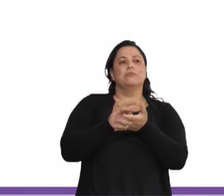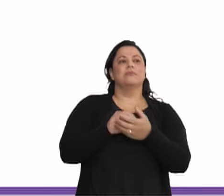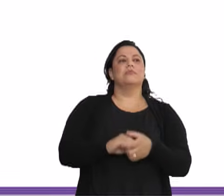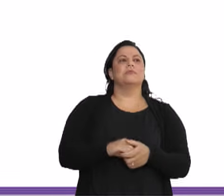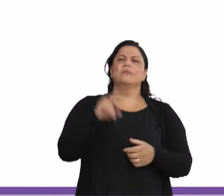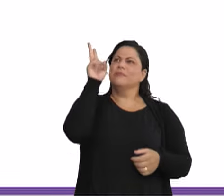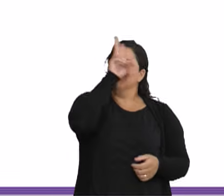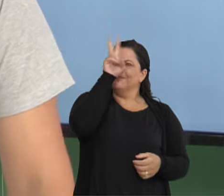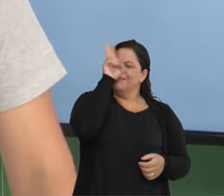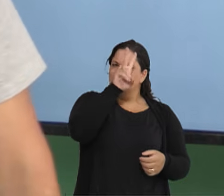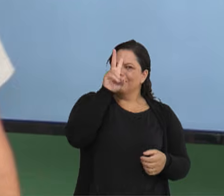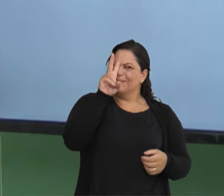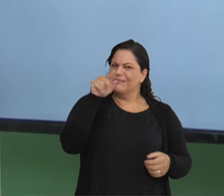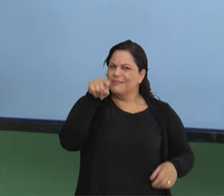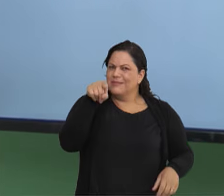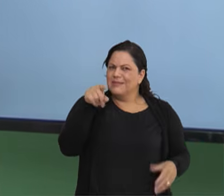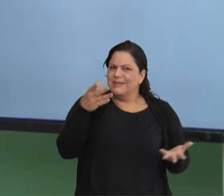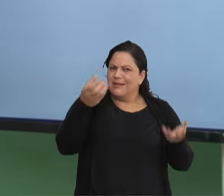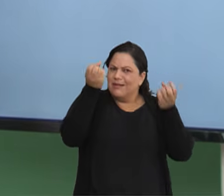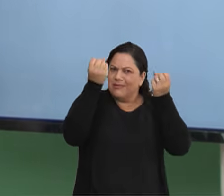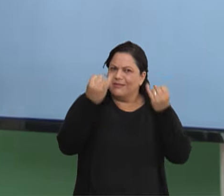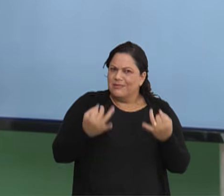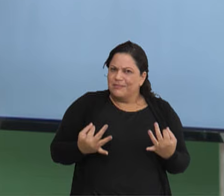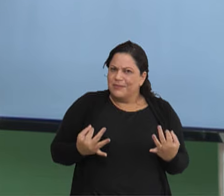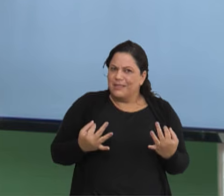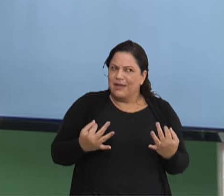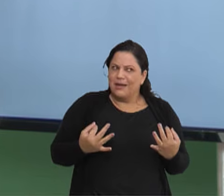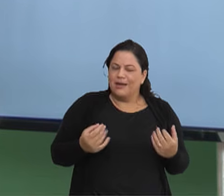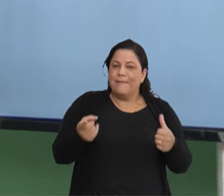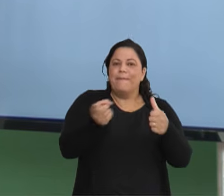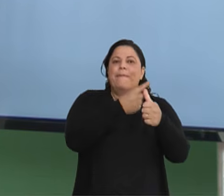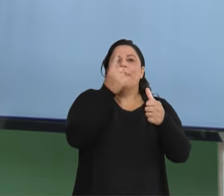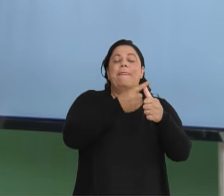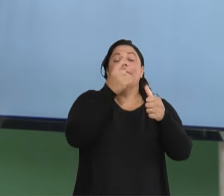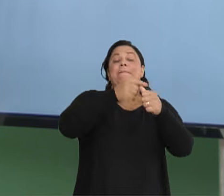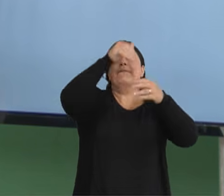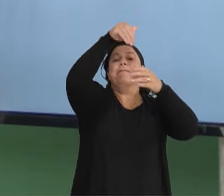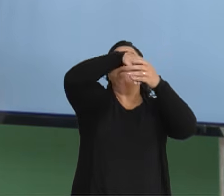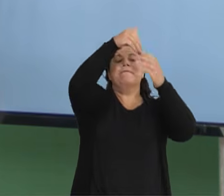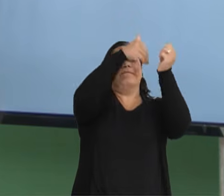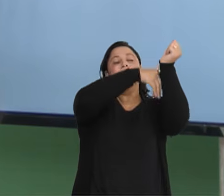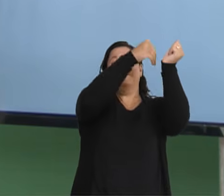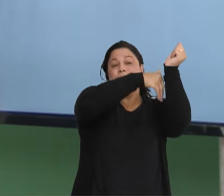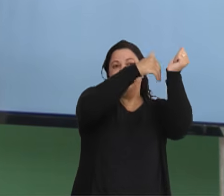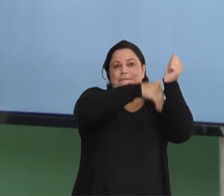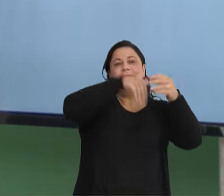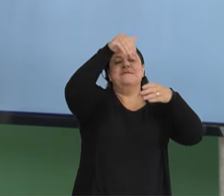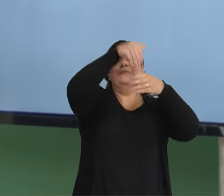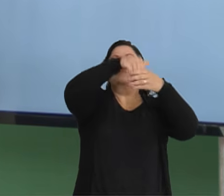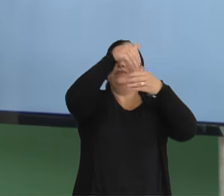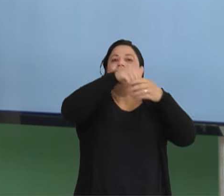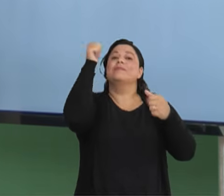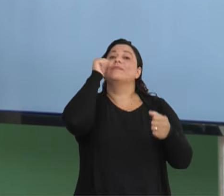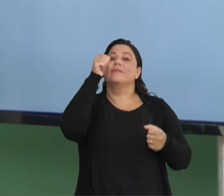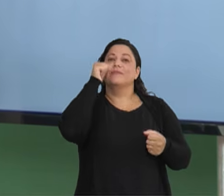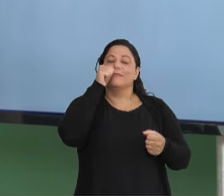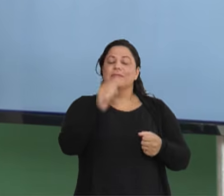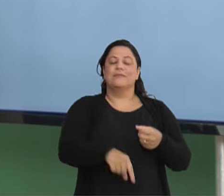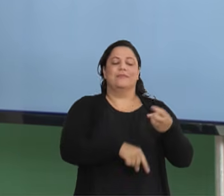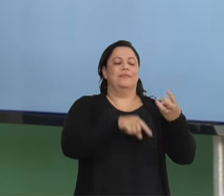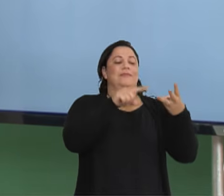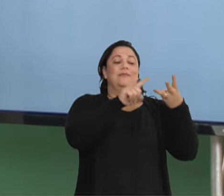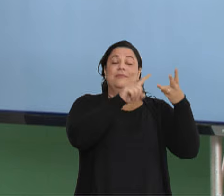ver. Lembra quais foram as mudanças principais? Voto secreto, voto feminino e